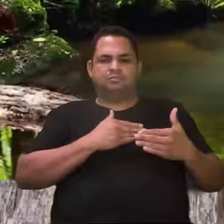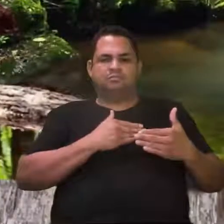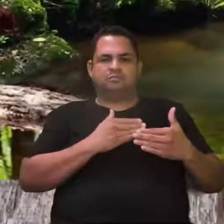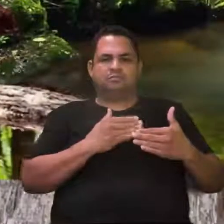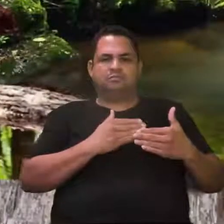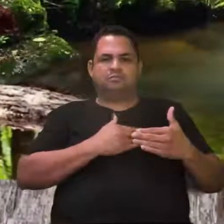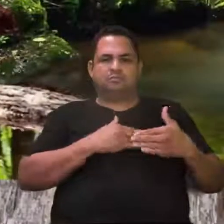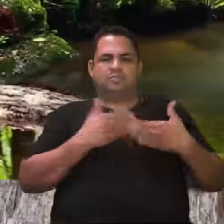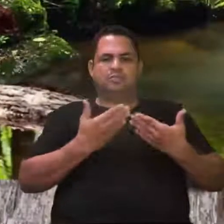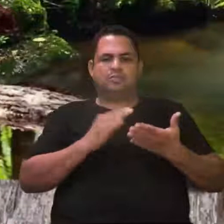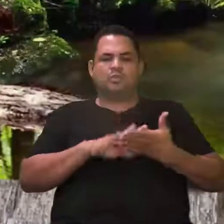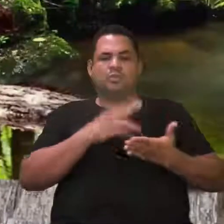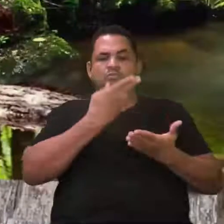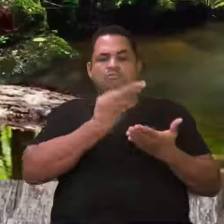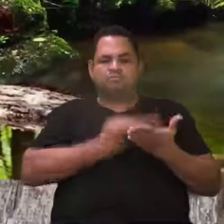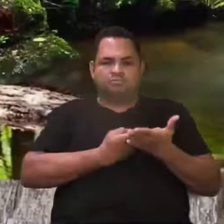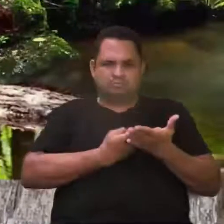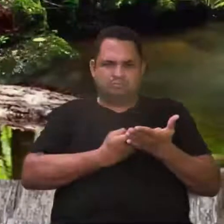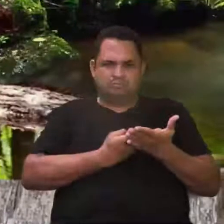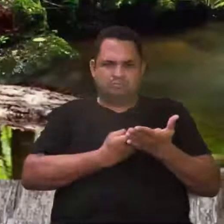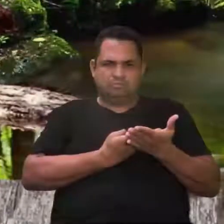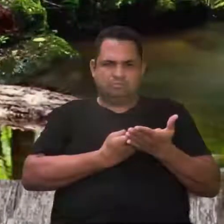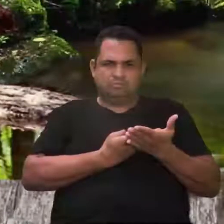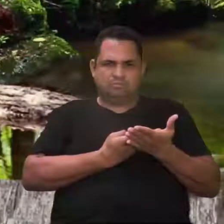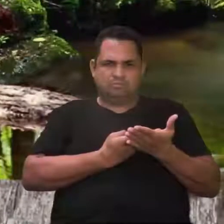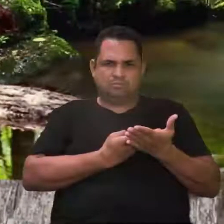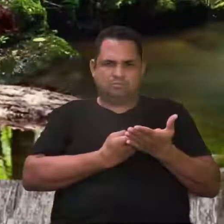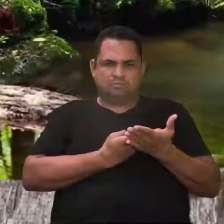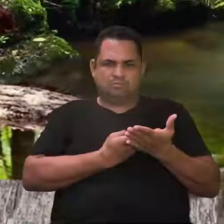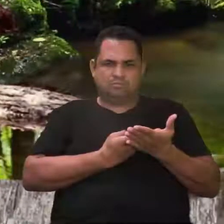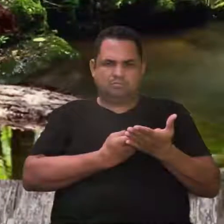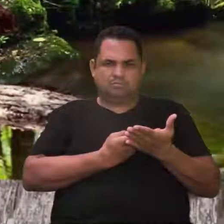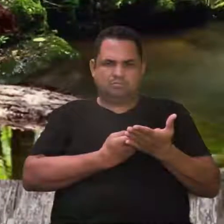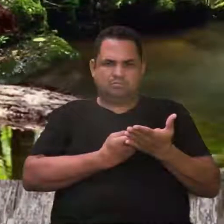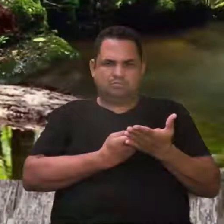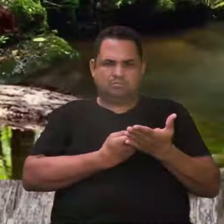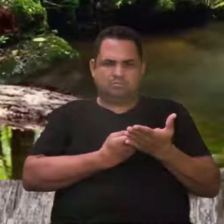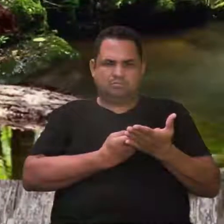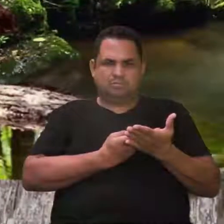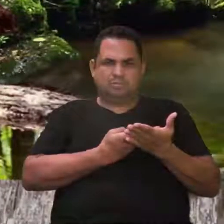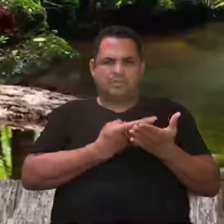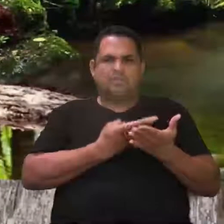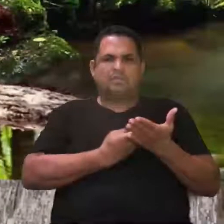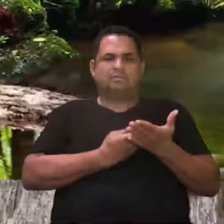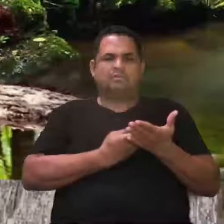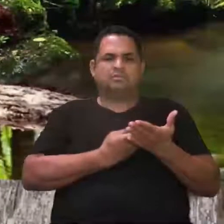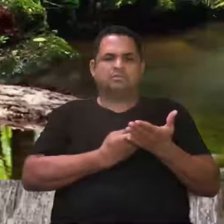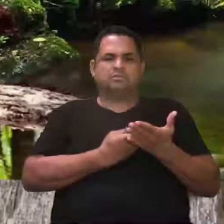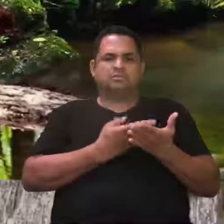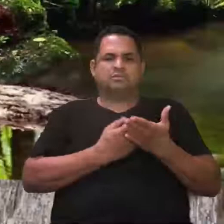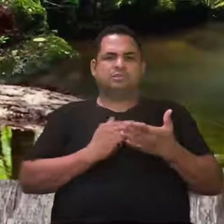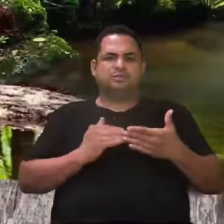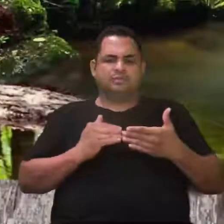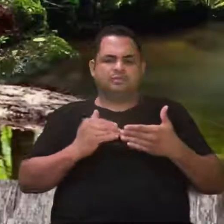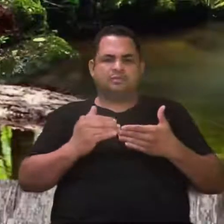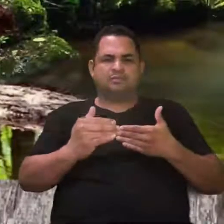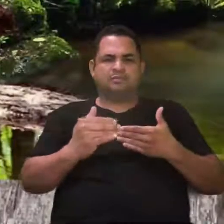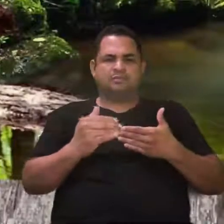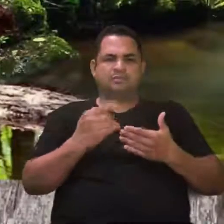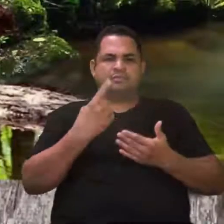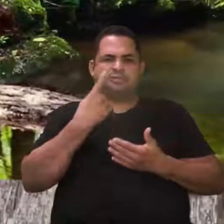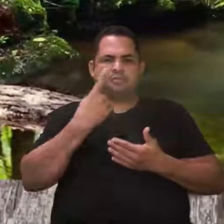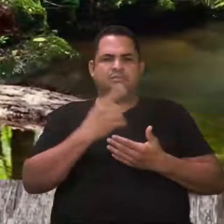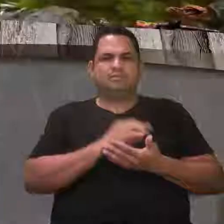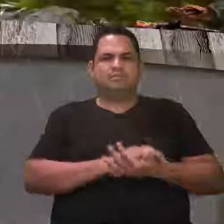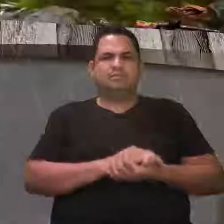que a pessoa, ao deitar, quando o médico pediu para ele deitar, ele, agora afasta um pouquinho para poder